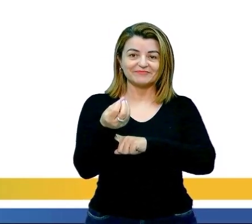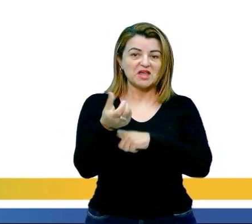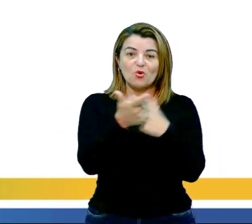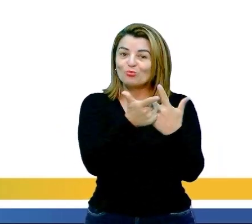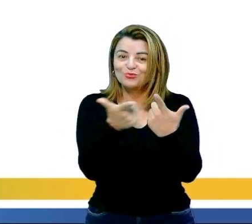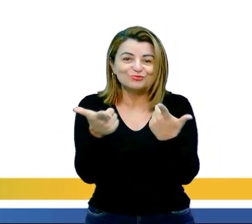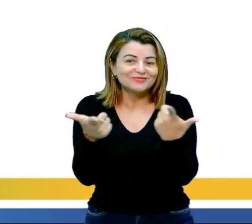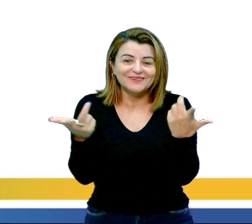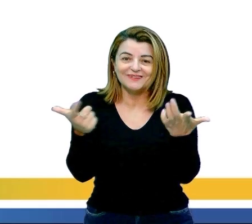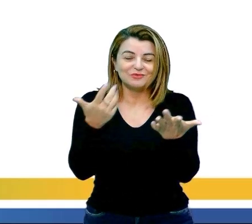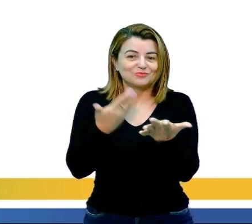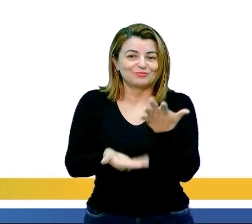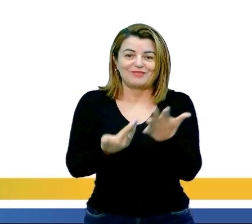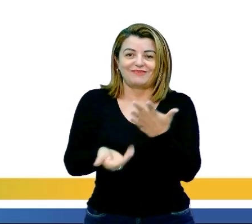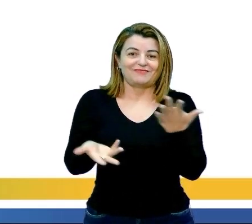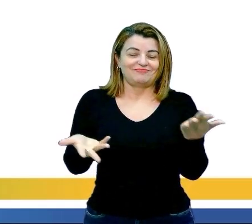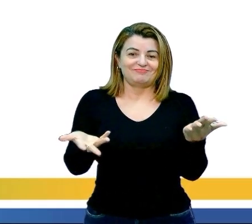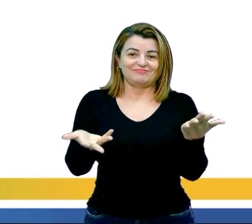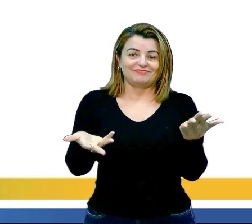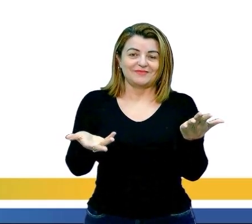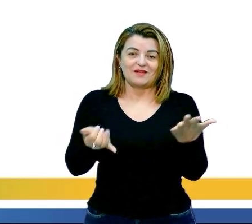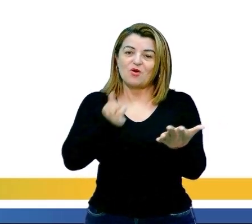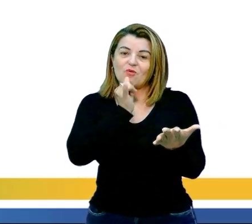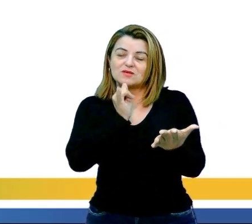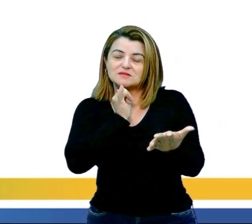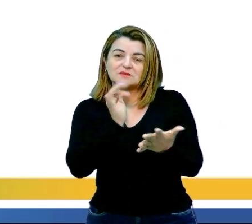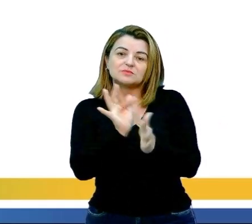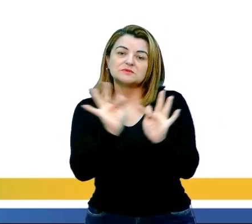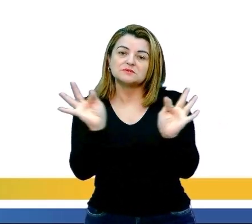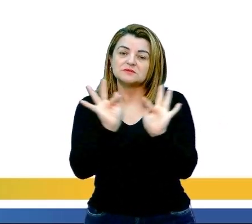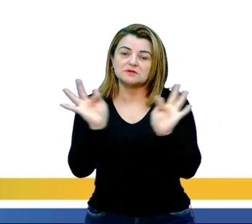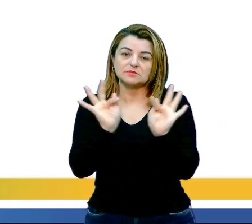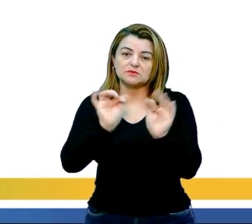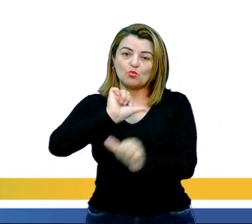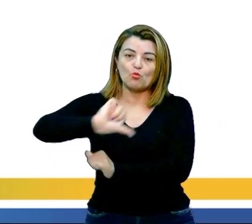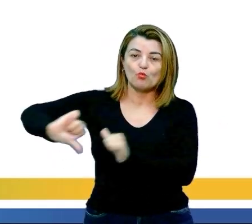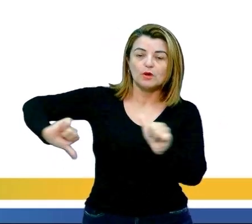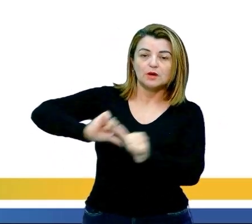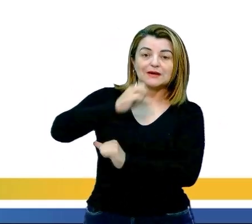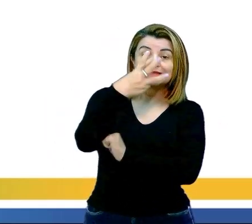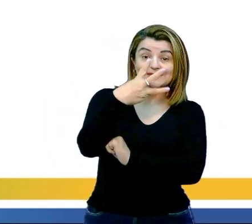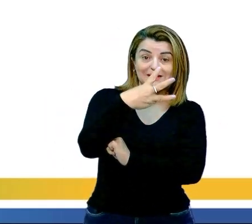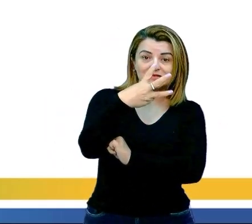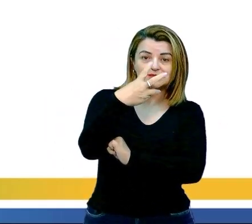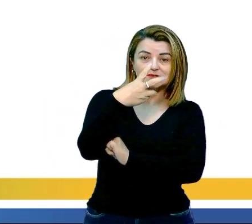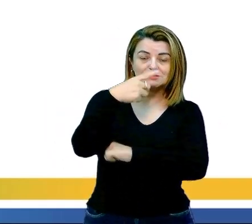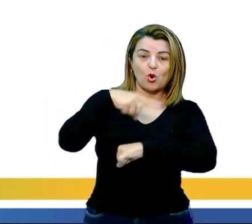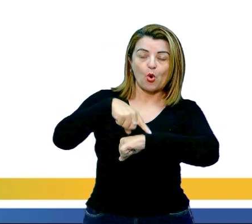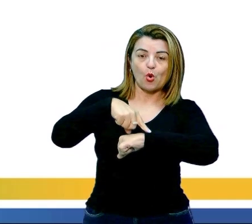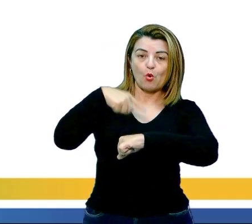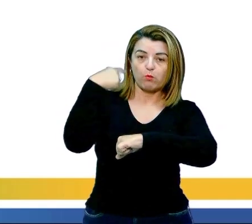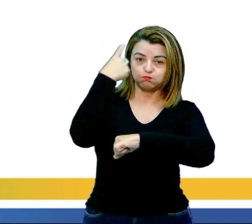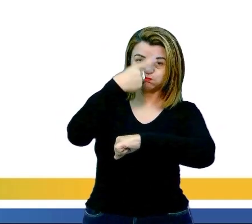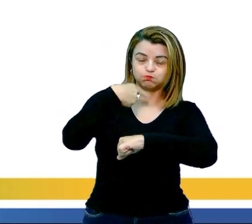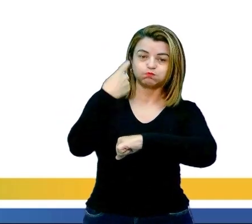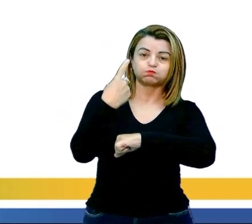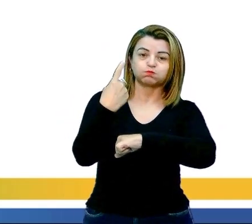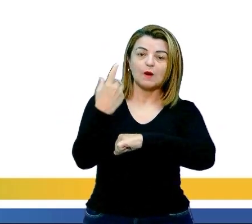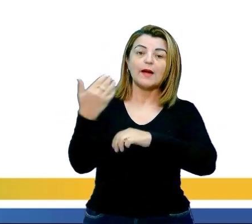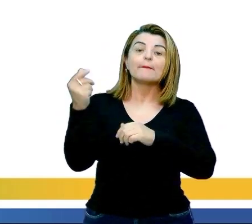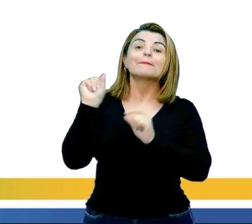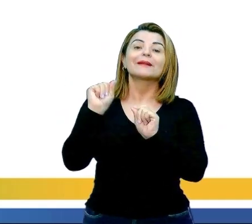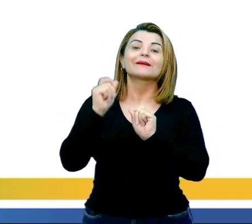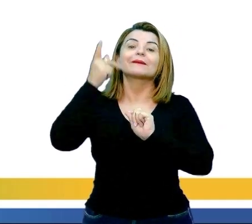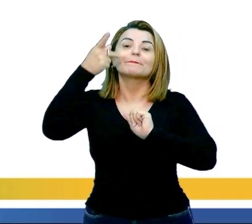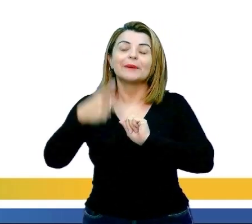tem para onde correr. Um exemplo simples, ó. Converter 3 horas para segundos. Como é que eu faria uma questão